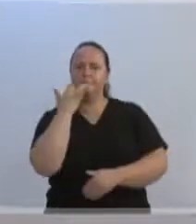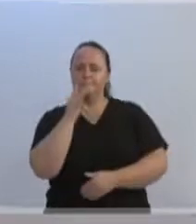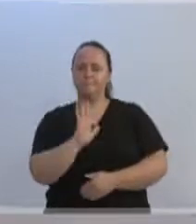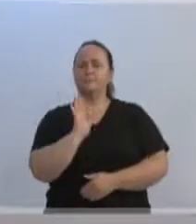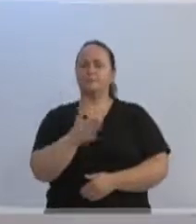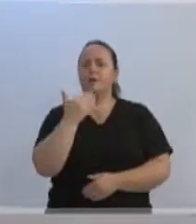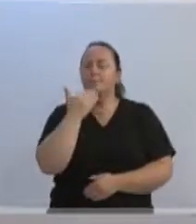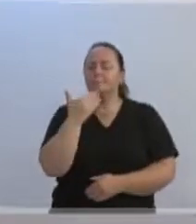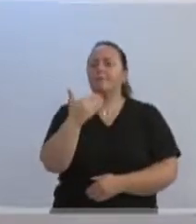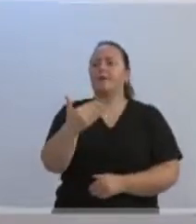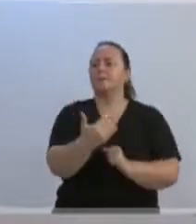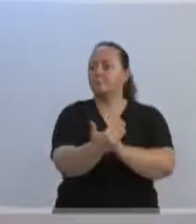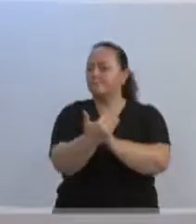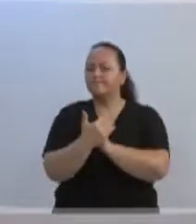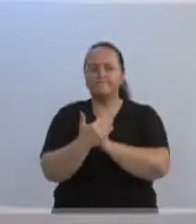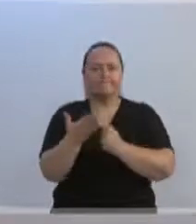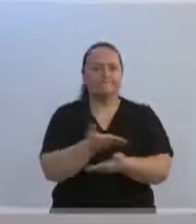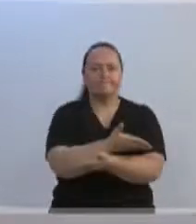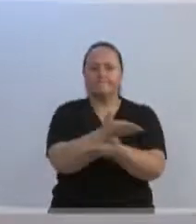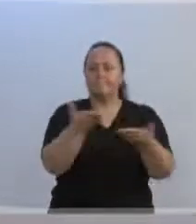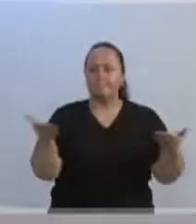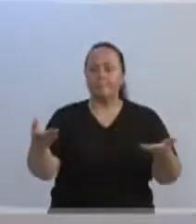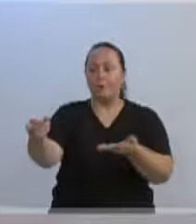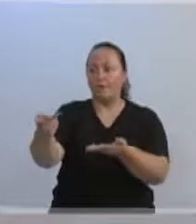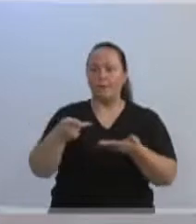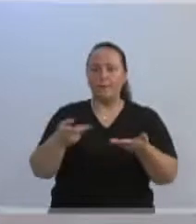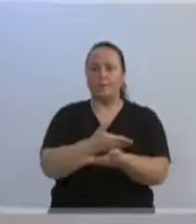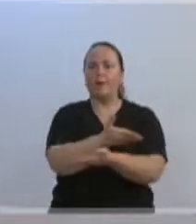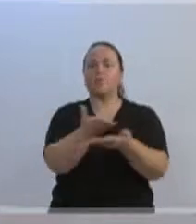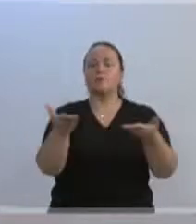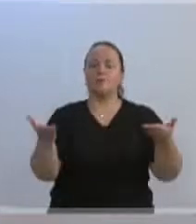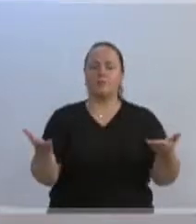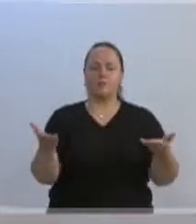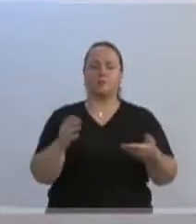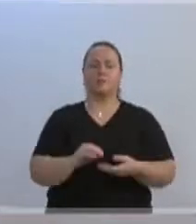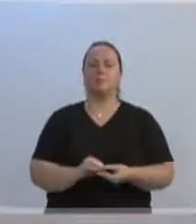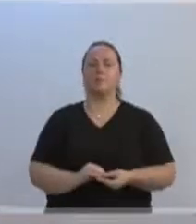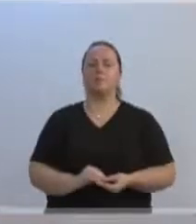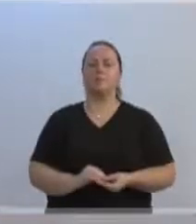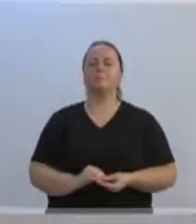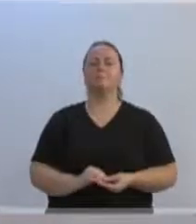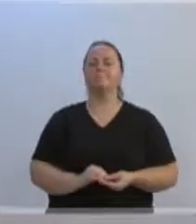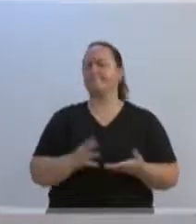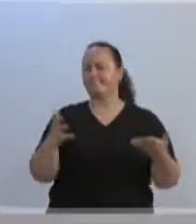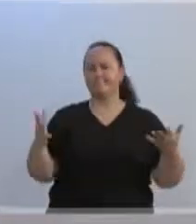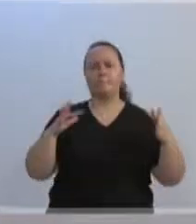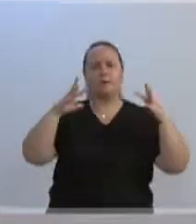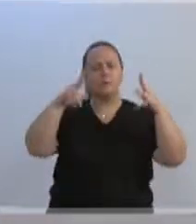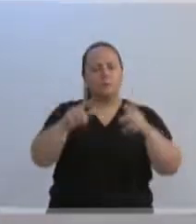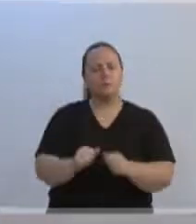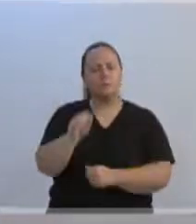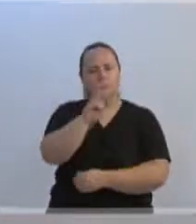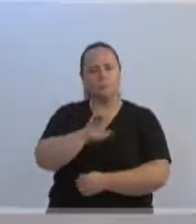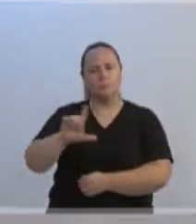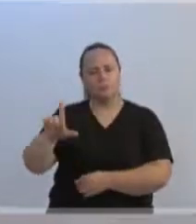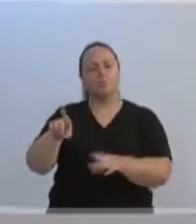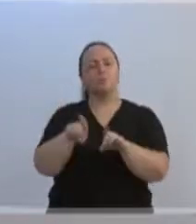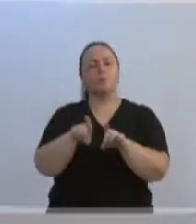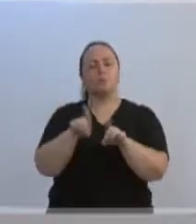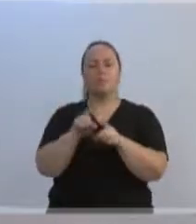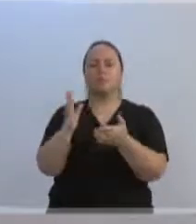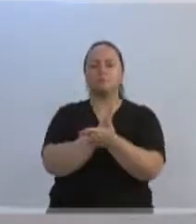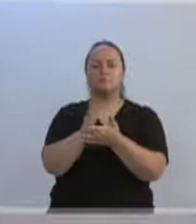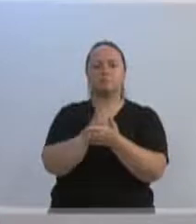de antemão ajuda de todos aqui convido toda a população blumenauense um evento de toda a cidade é vou deixar depois que os vereadores